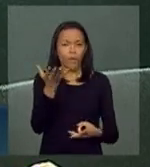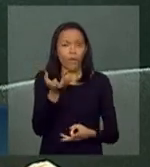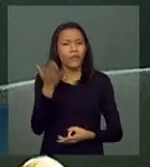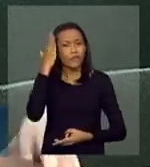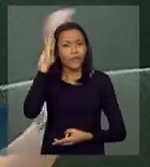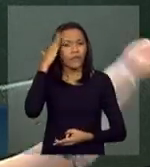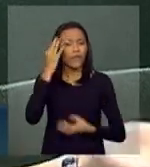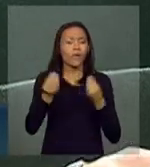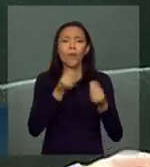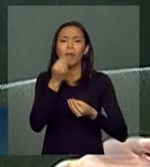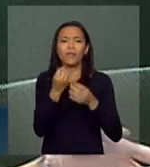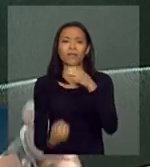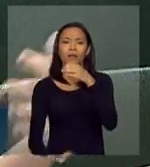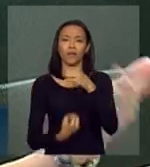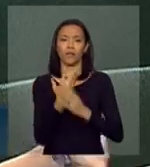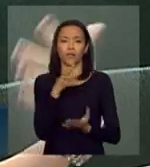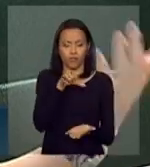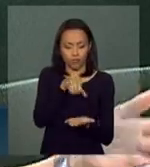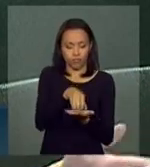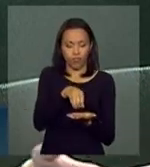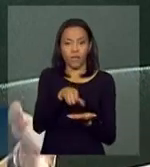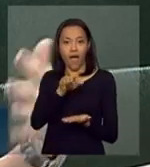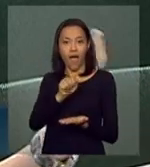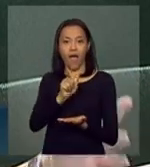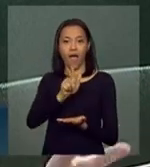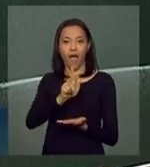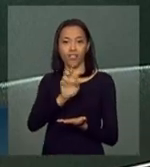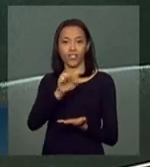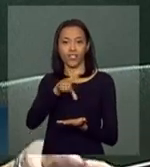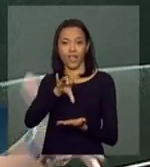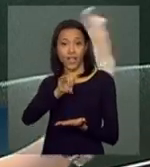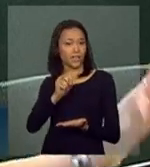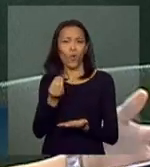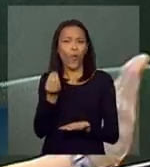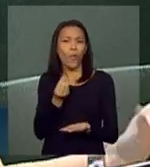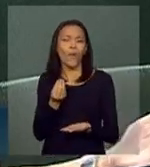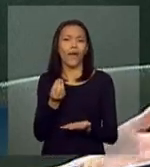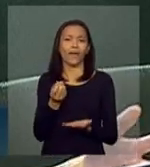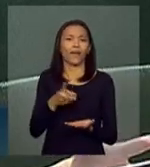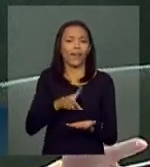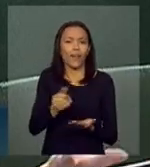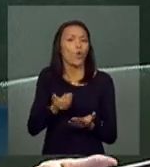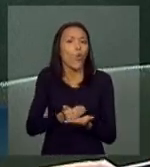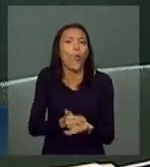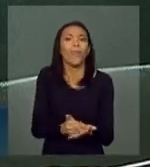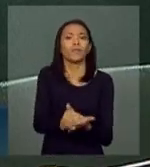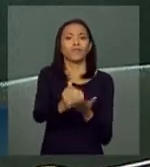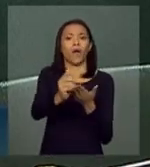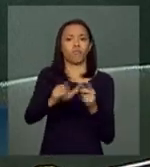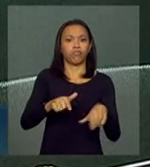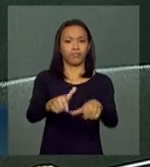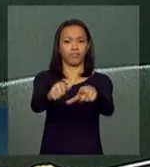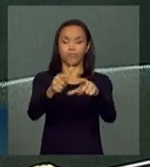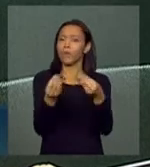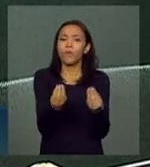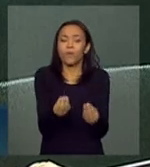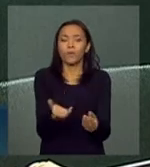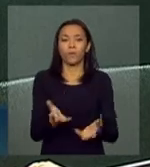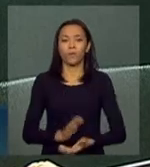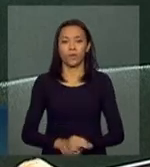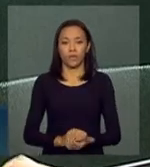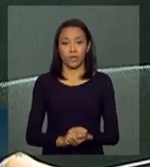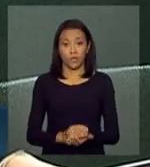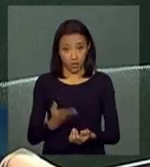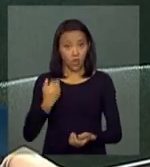criação da agência, que deve começar agora, mas quais são as próximas etapas, como é que isso vai funcionar, quando que ela vai começar a funcionar de fato. E